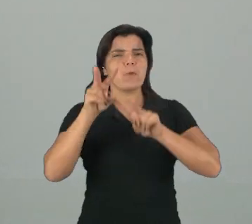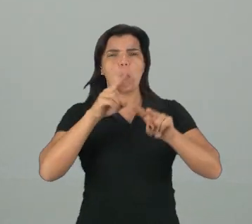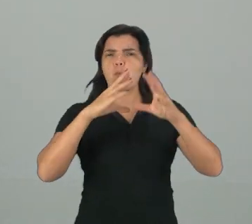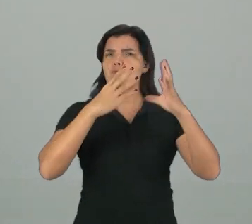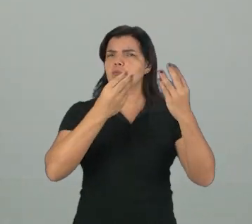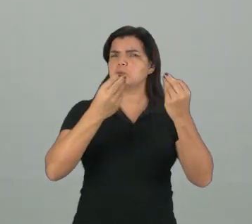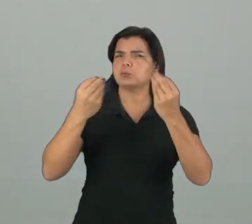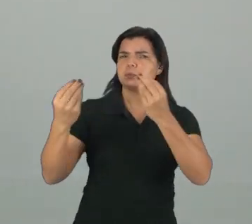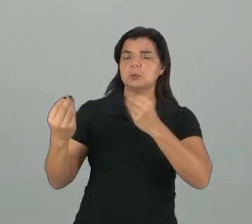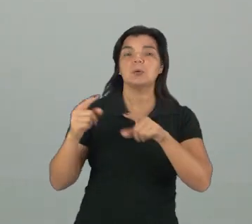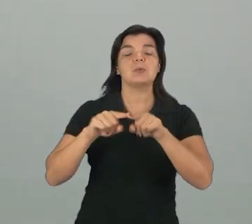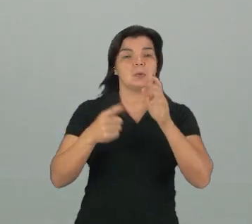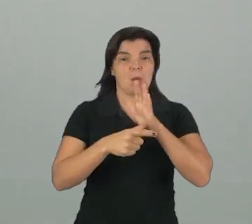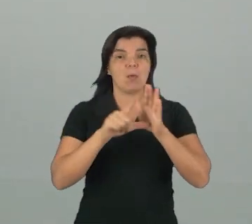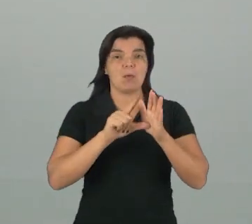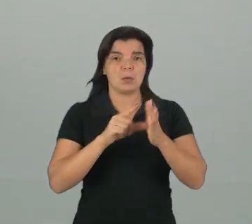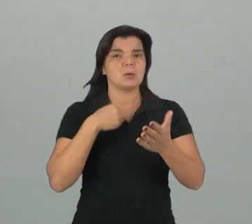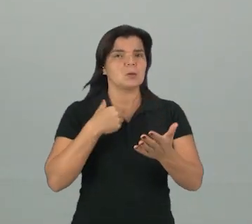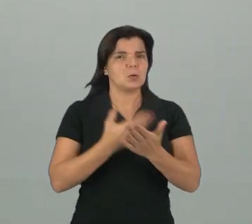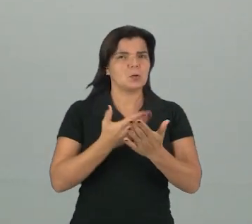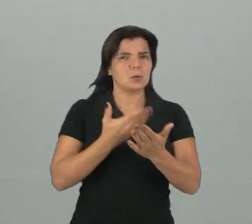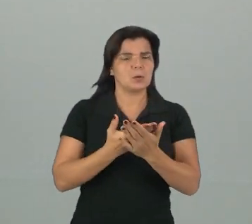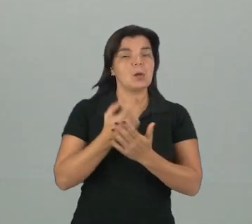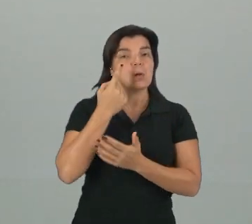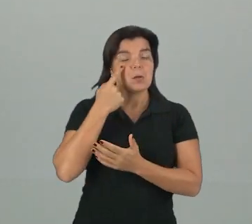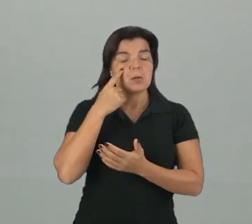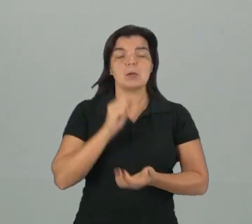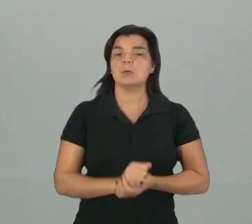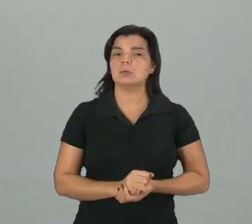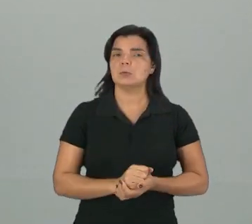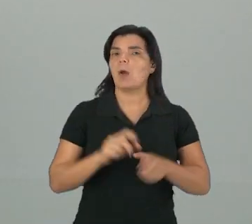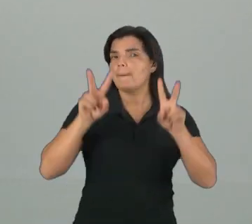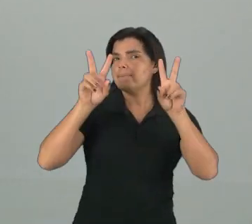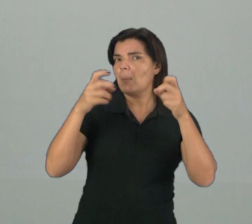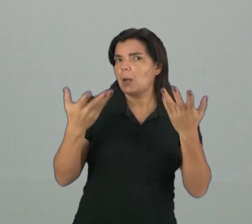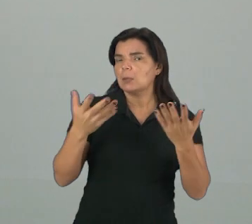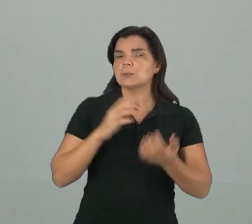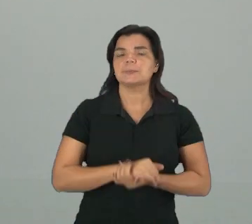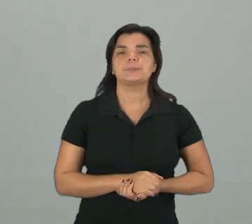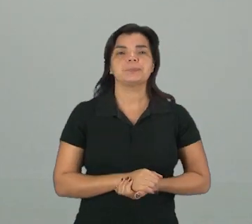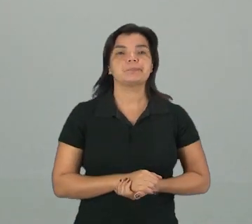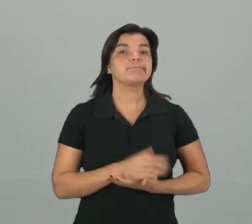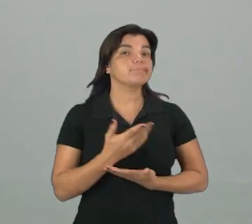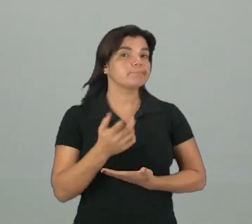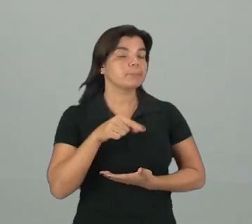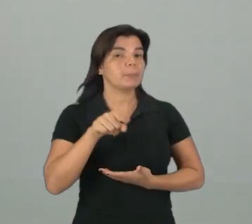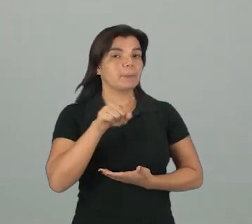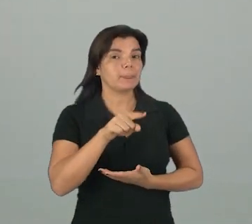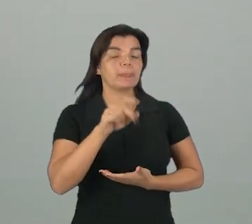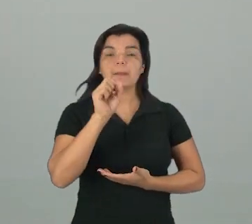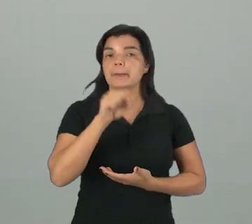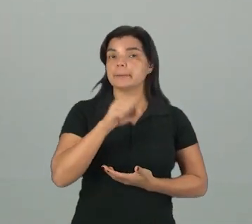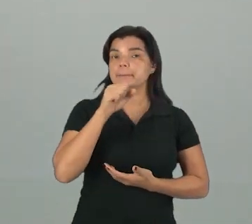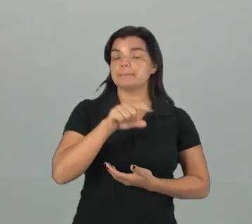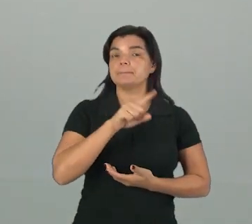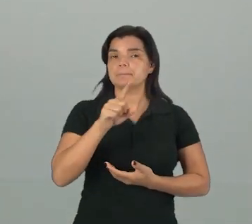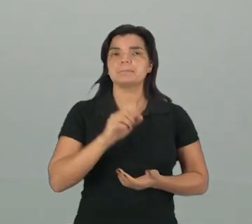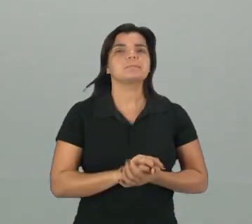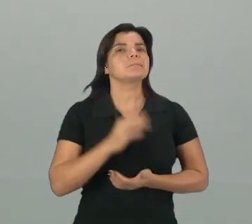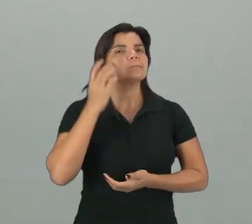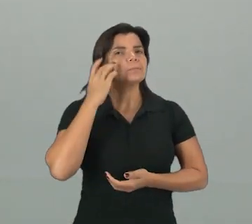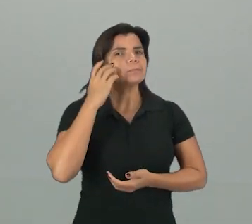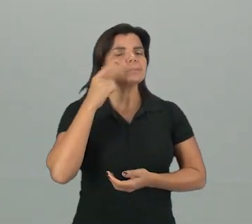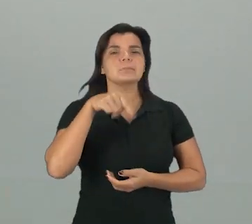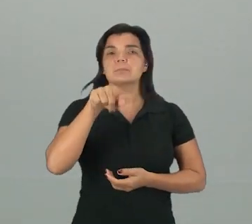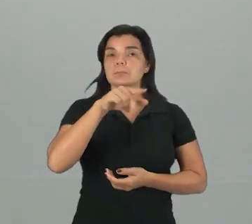visual? Vocês já tinham antes dessa aula ouvido falar nesse termo? E aí, sim ou não? E será que a